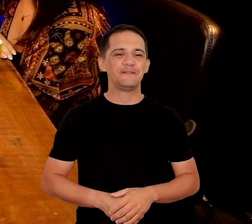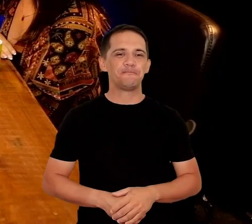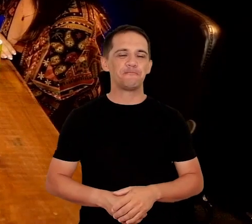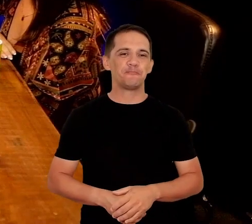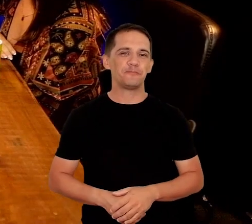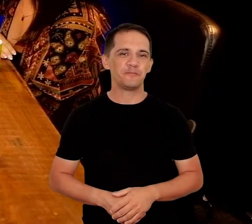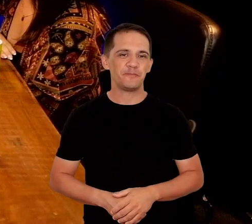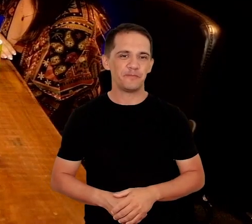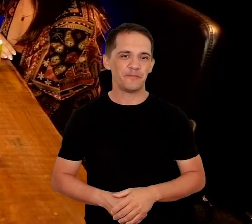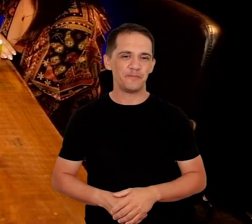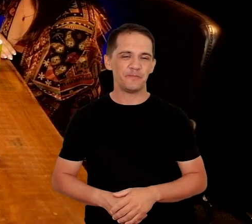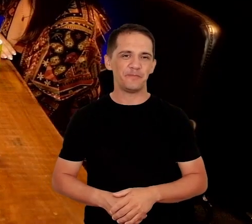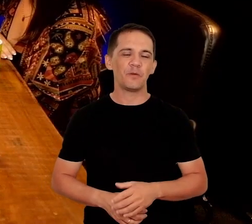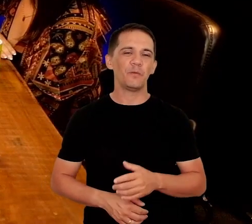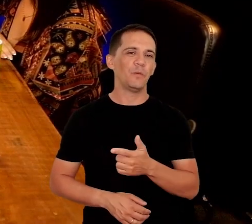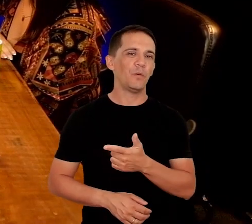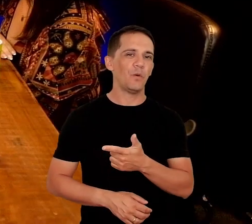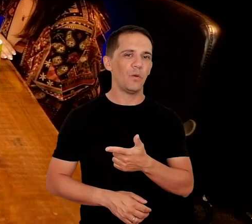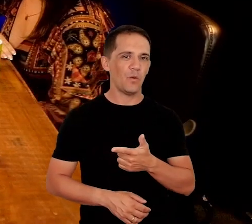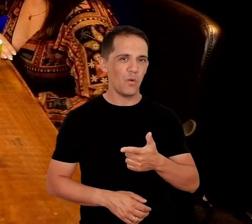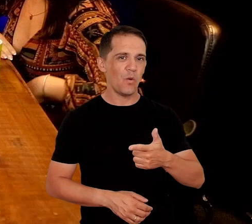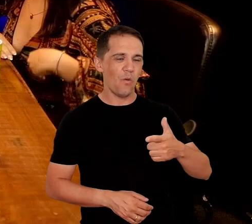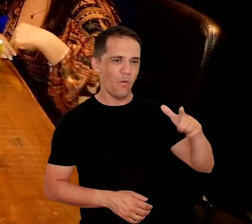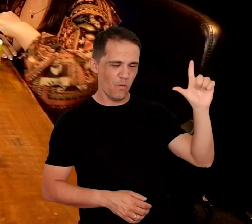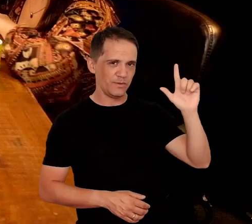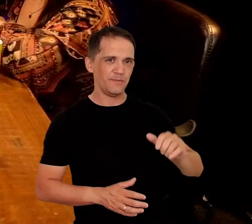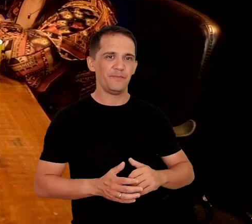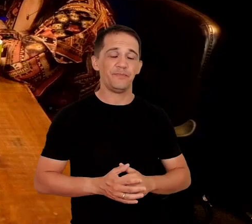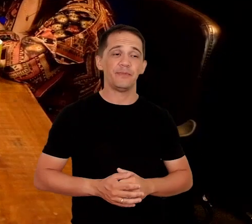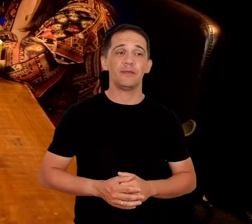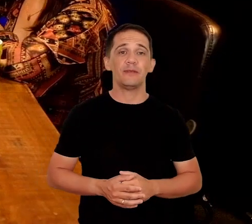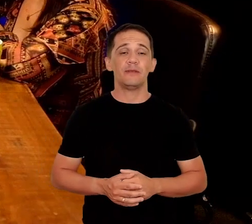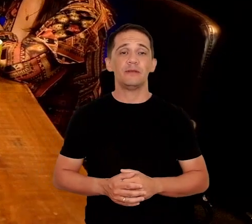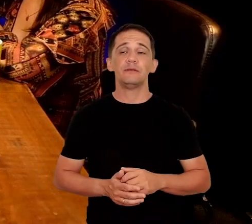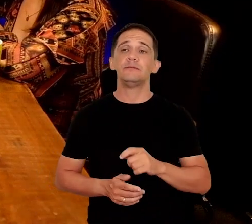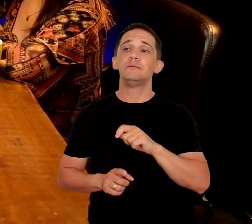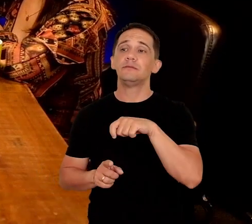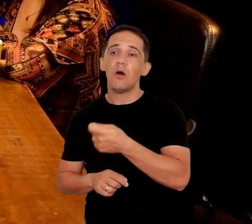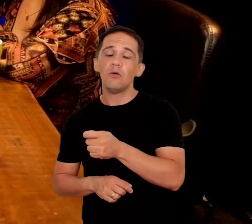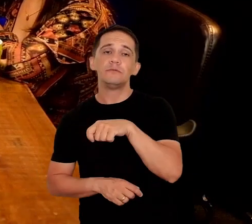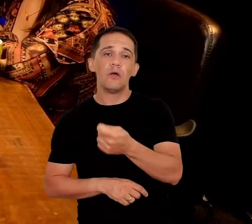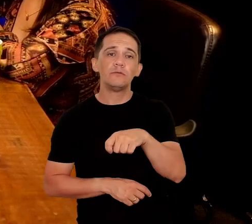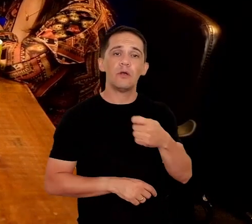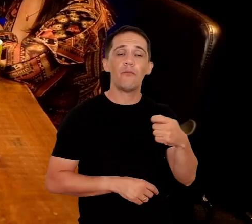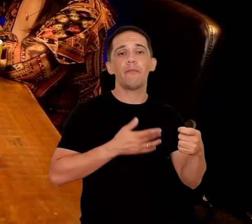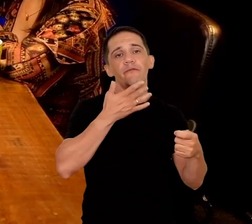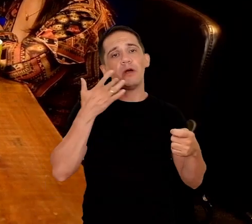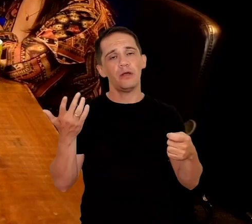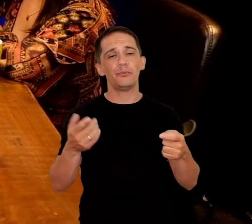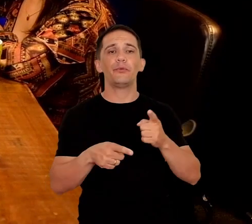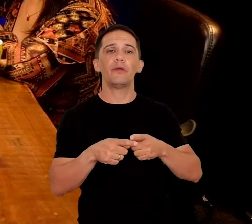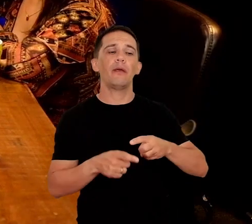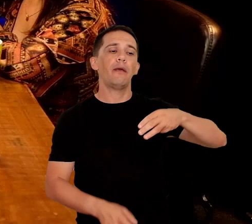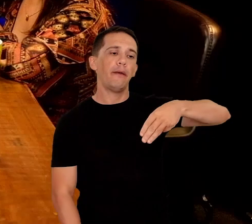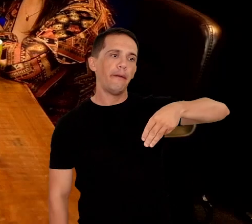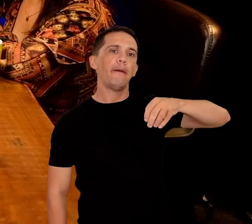causa das sardinhas. Das sardas. Né? E facilita bastante ter um sinal, porque tu imagina, cada vez que a gente for falar a Michele...